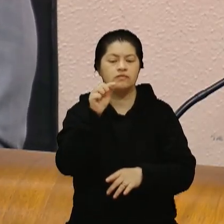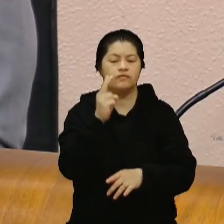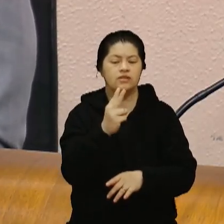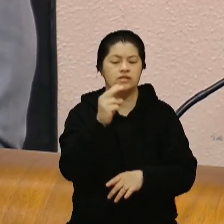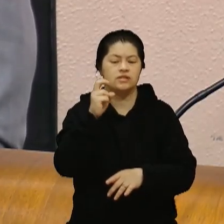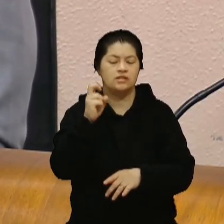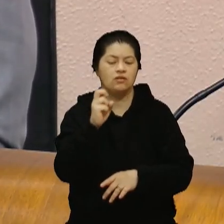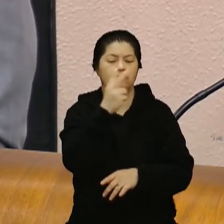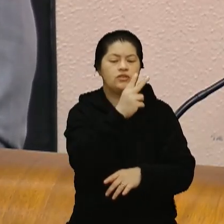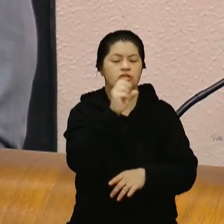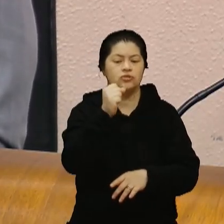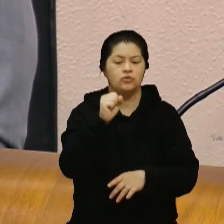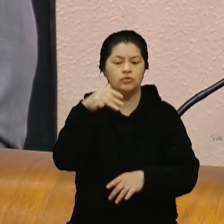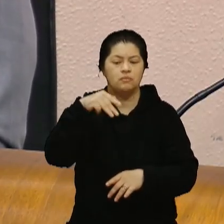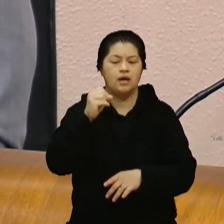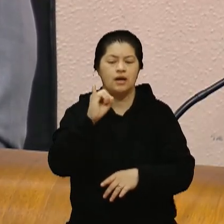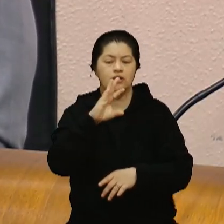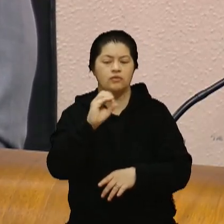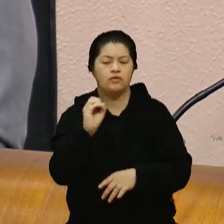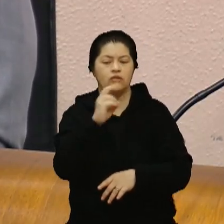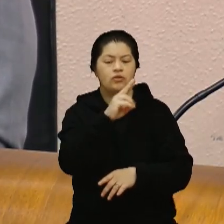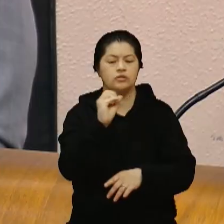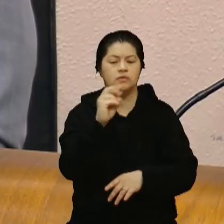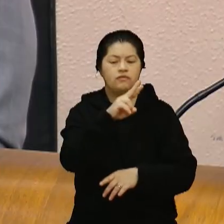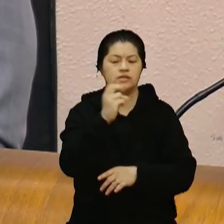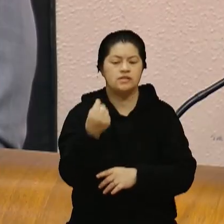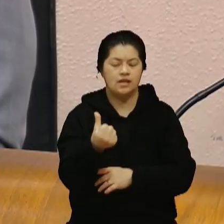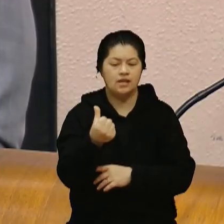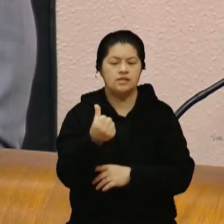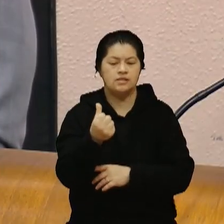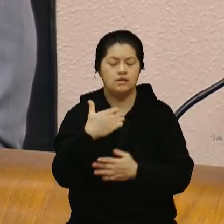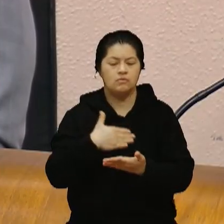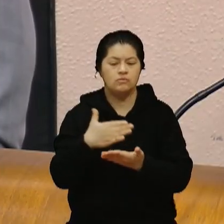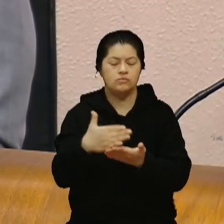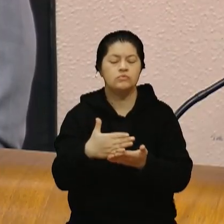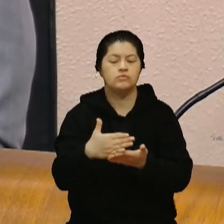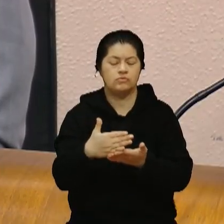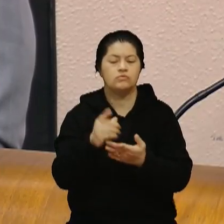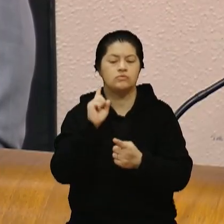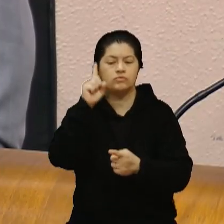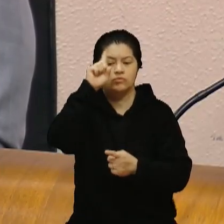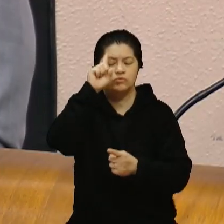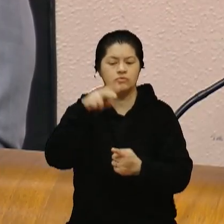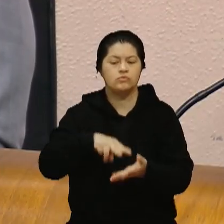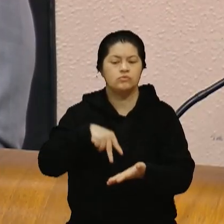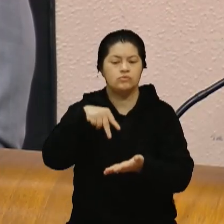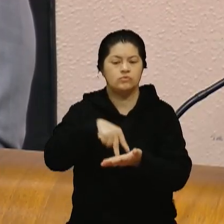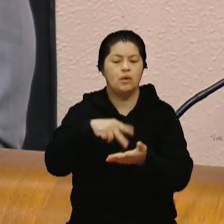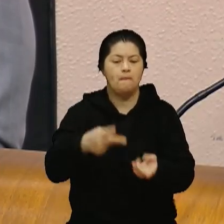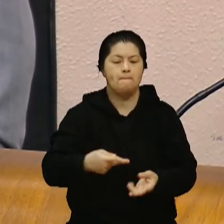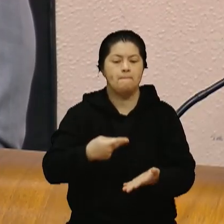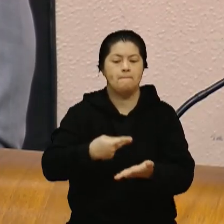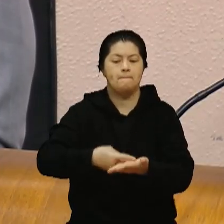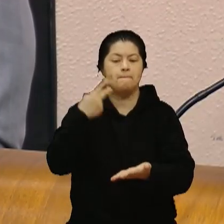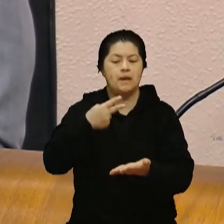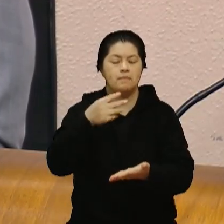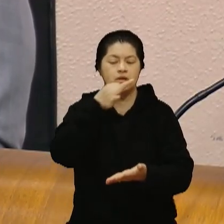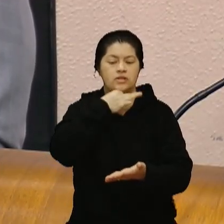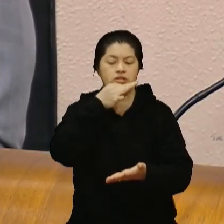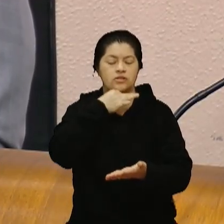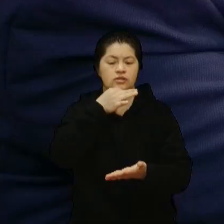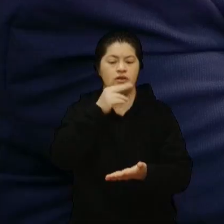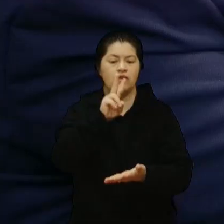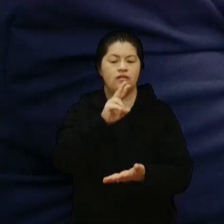de 28 de maio de 2026, por iniciativa da mesa diretora, concede o Prêmio Caxias do Sul à